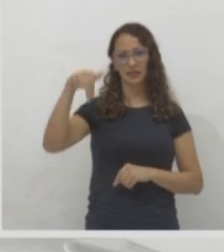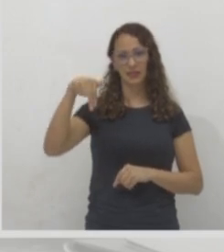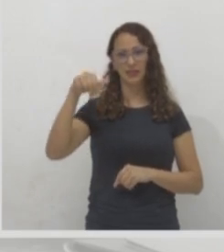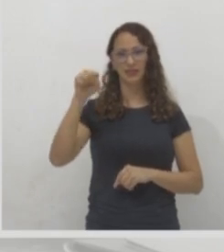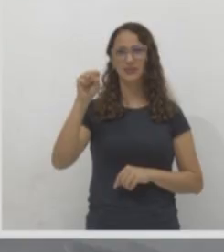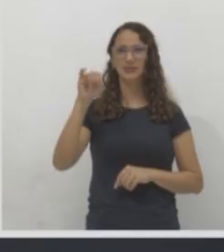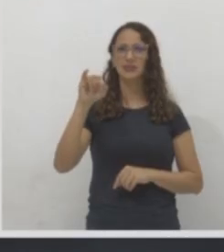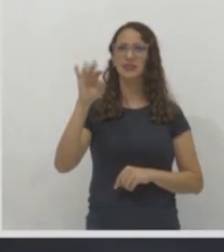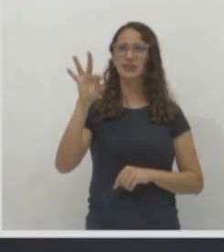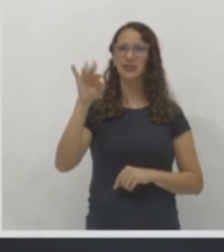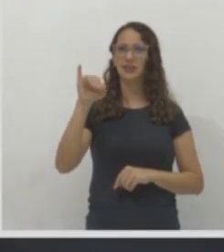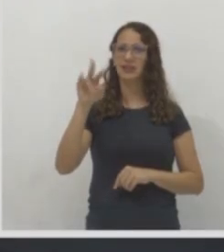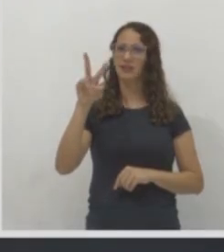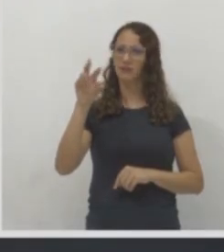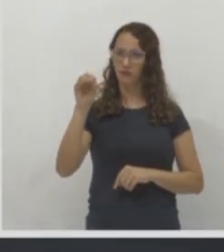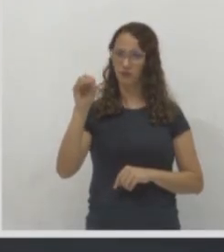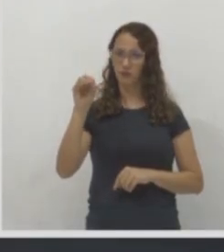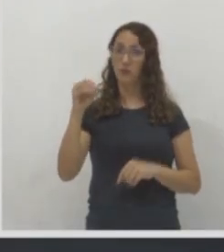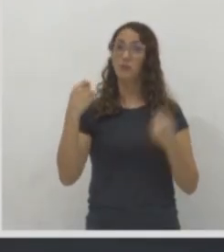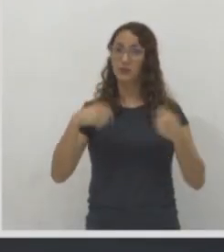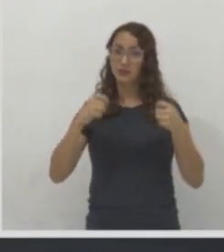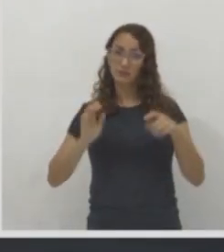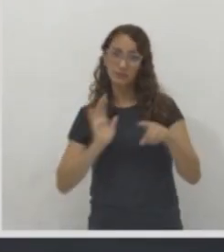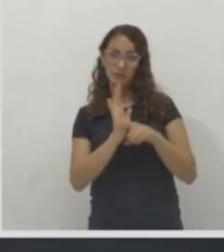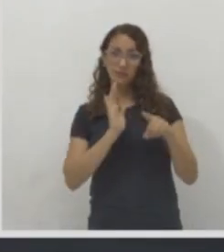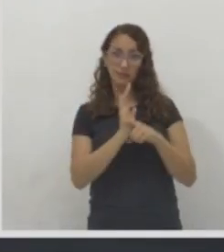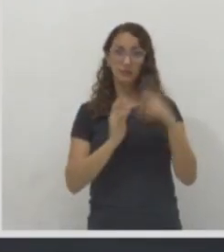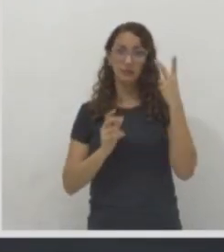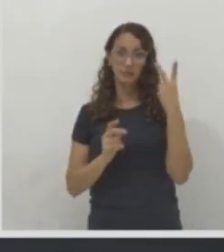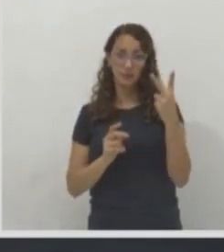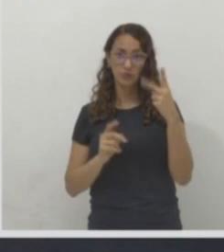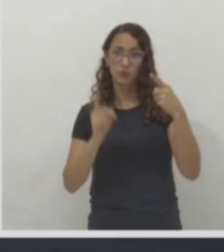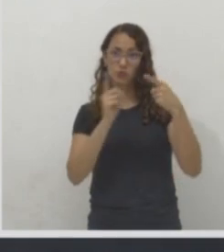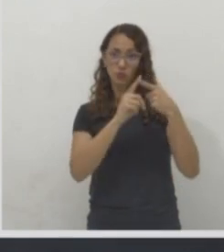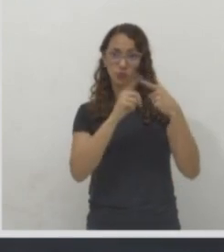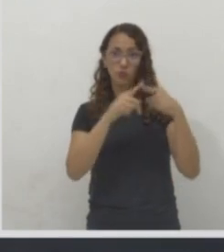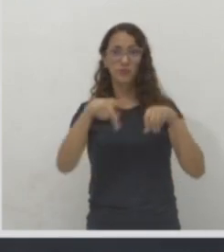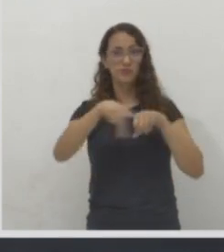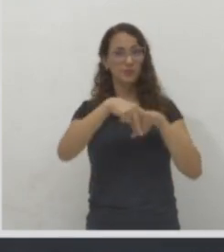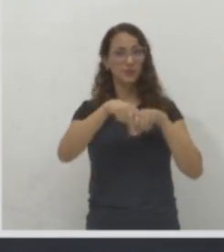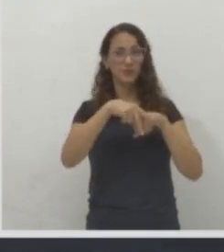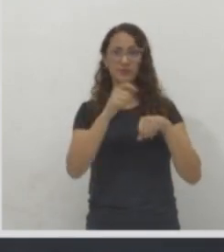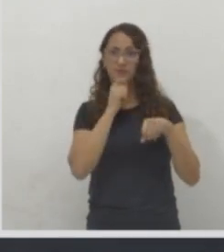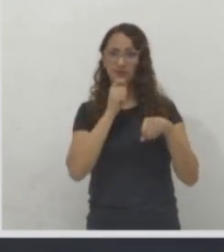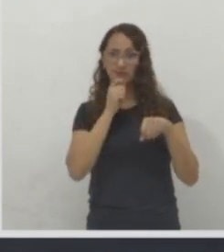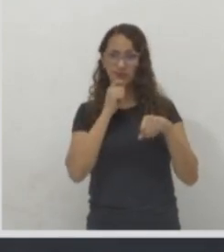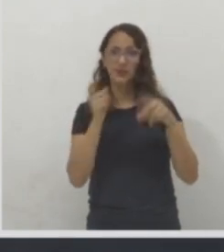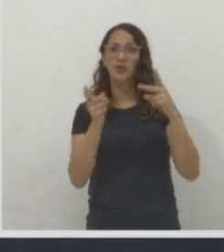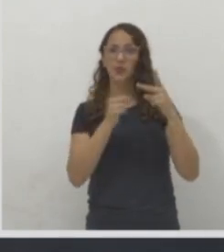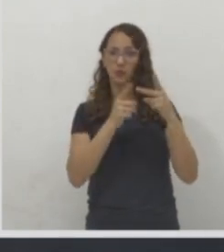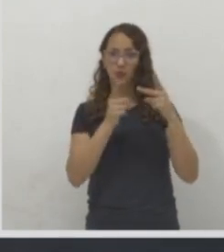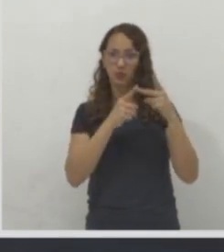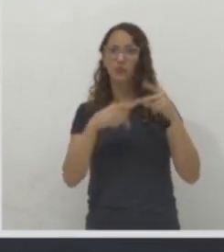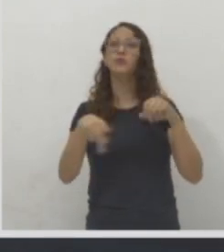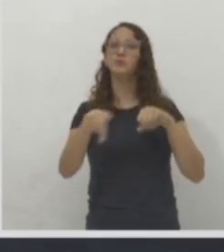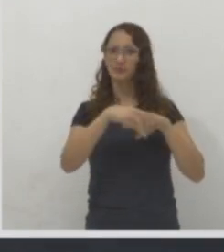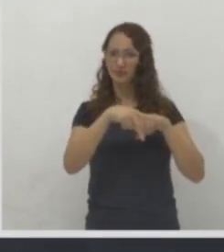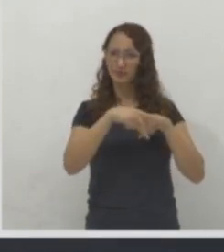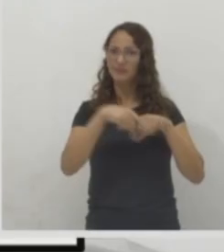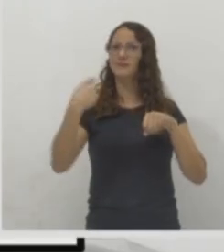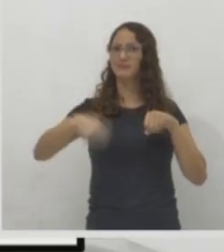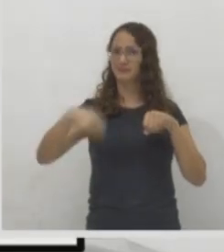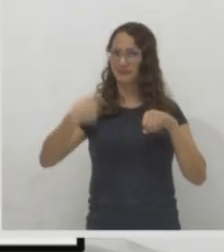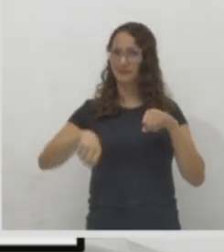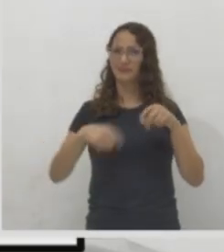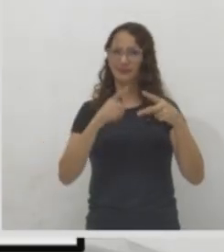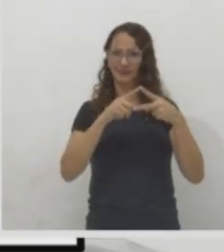complementos. Um sem preposição, outro com a preposição. Está bem? Olha essa